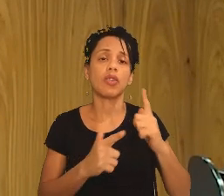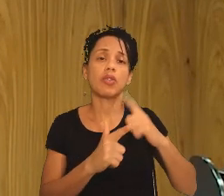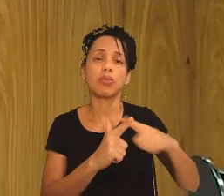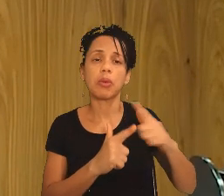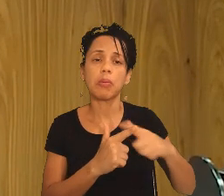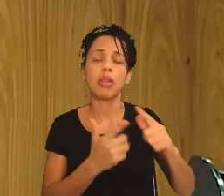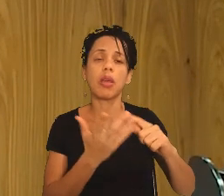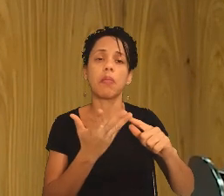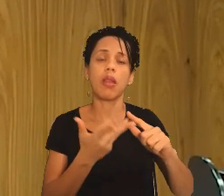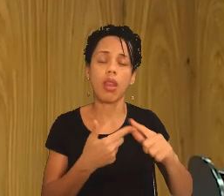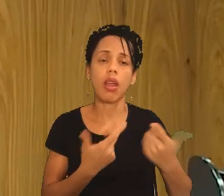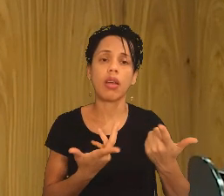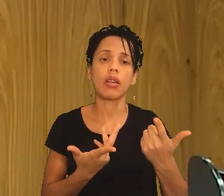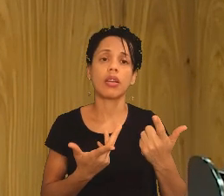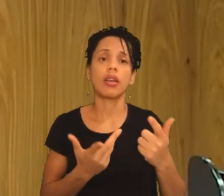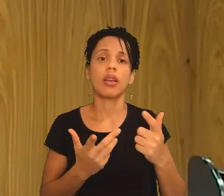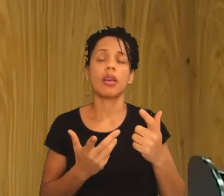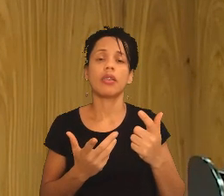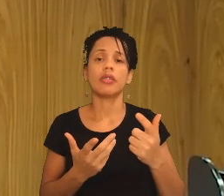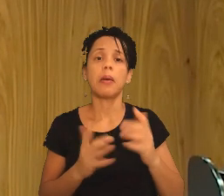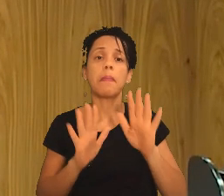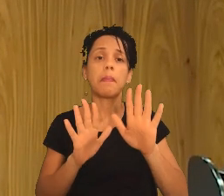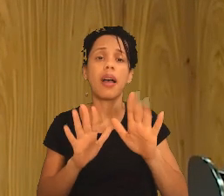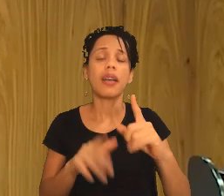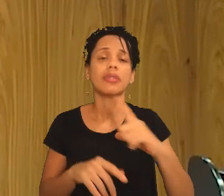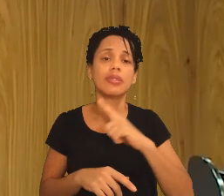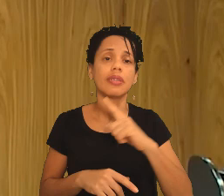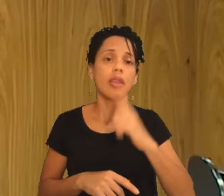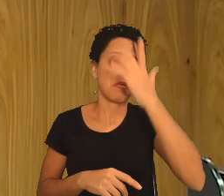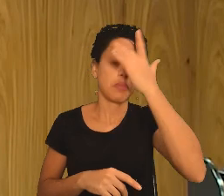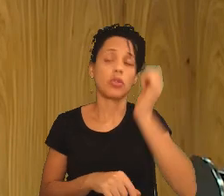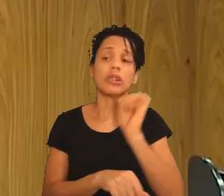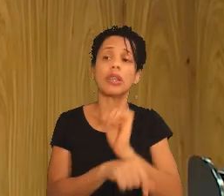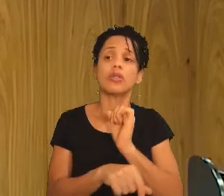da necessidade de